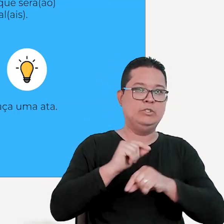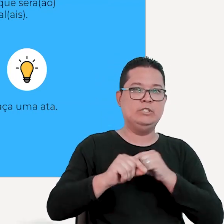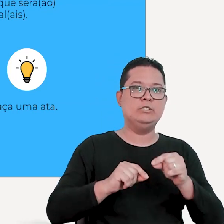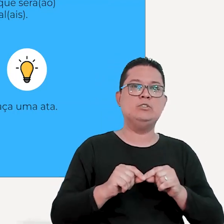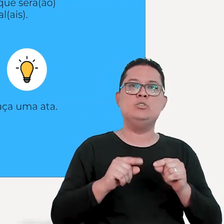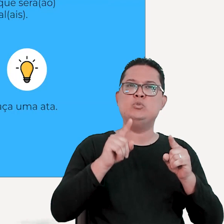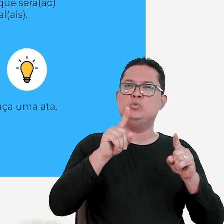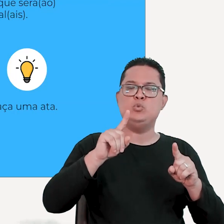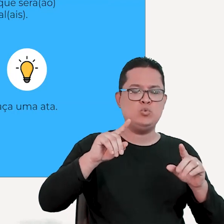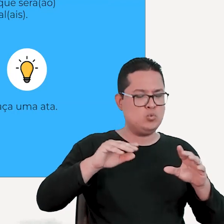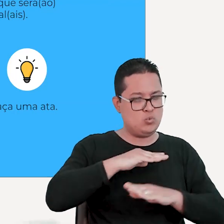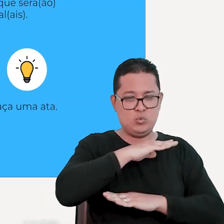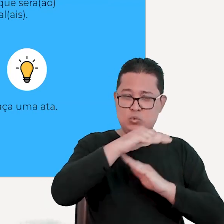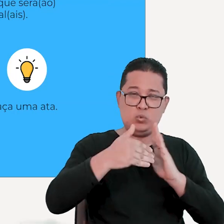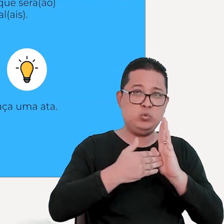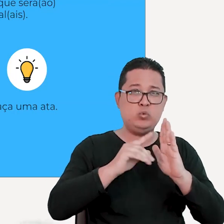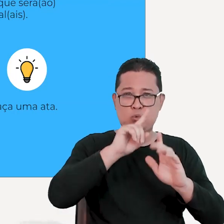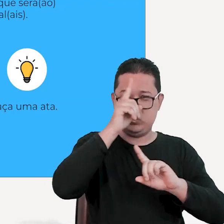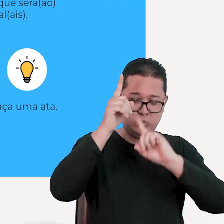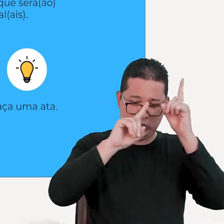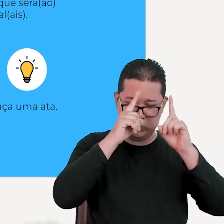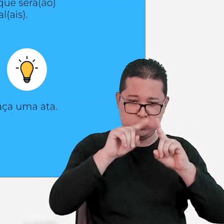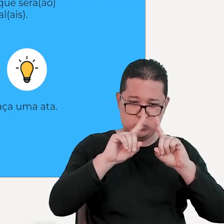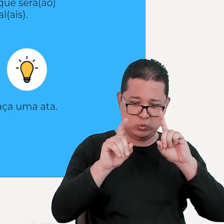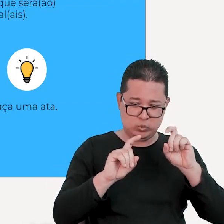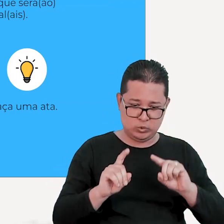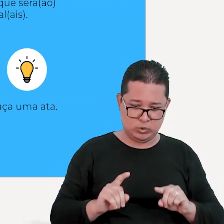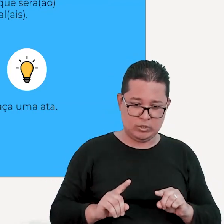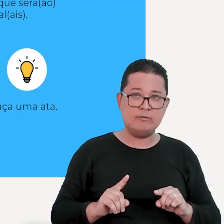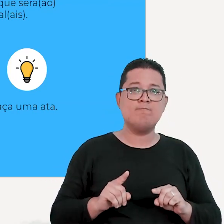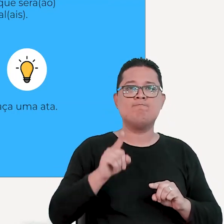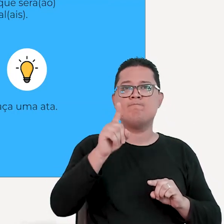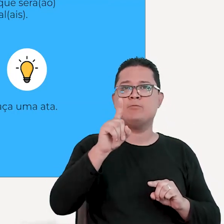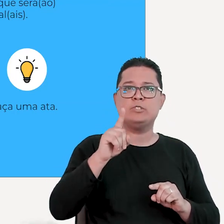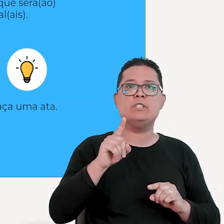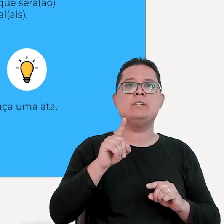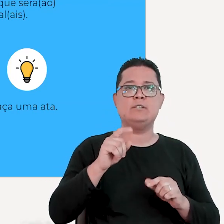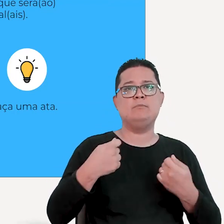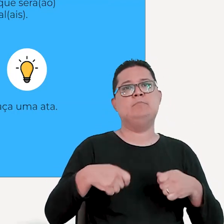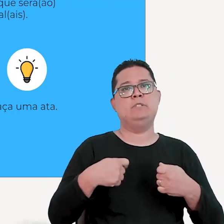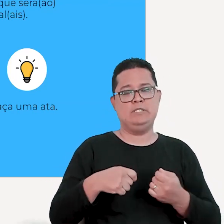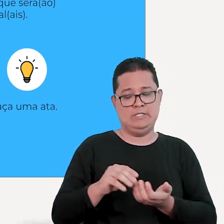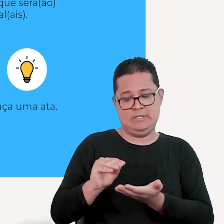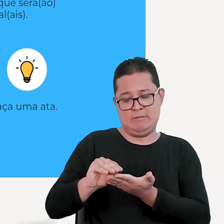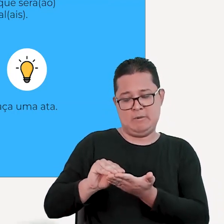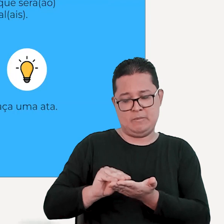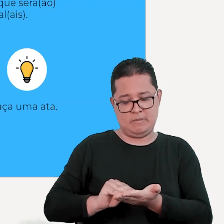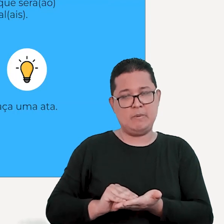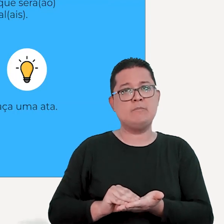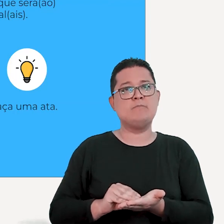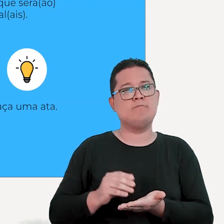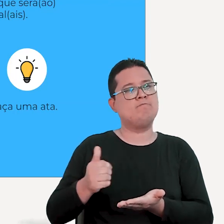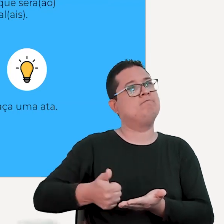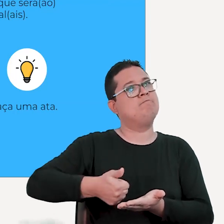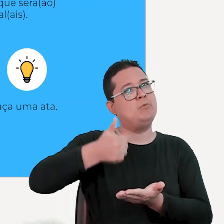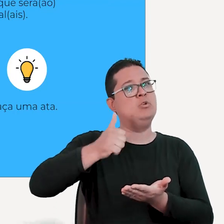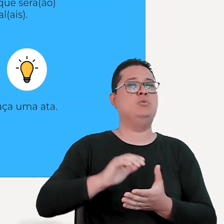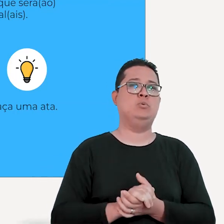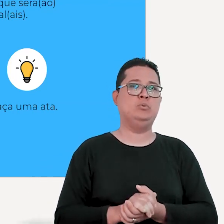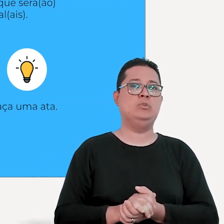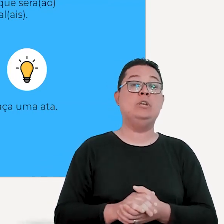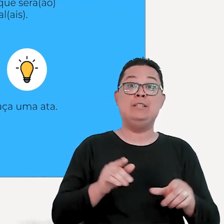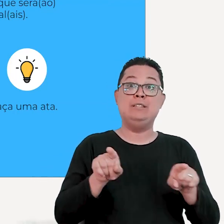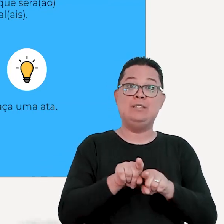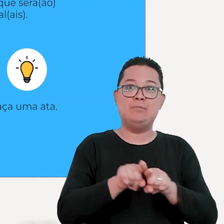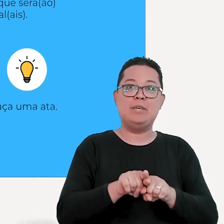Então, tire todas as dúvidas e anote os nomes das pessoas que serão seus pontos focais. Por exemplo, nessa reunião